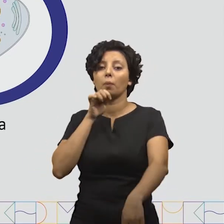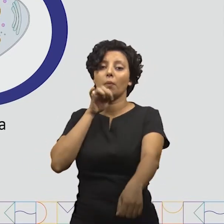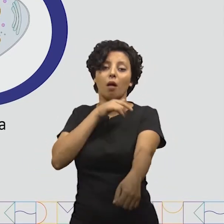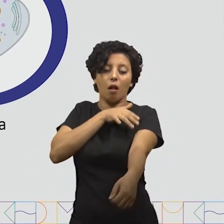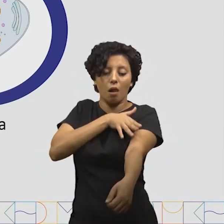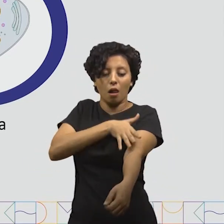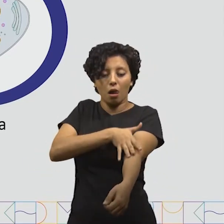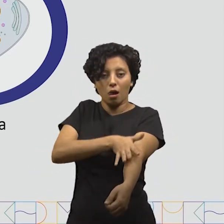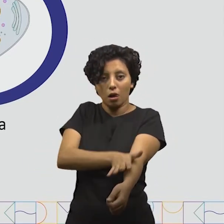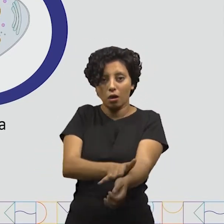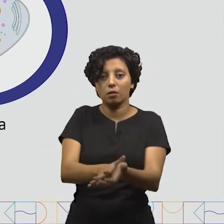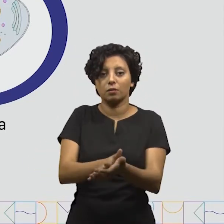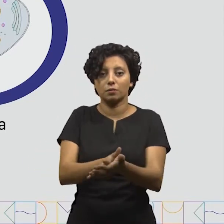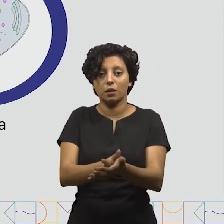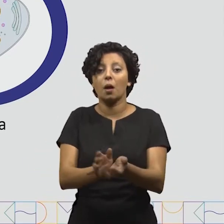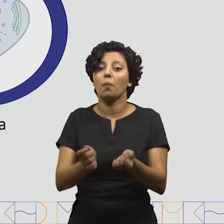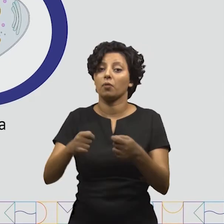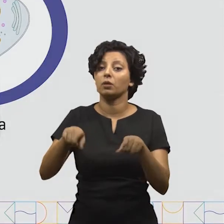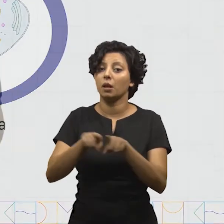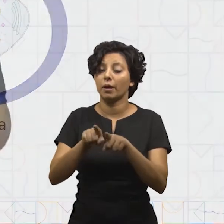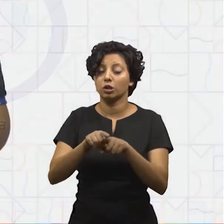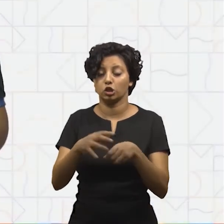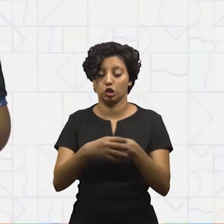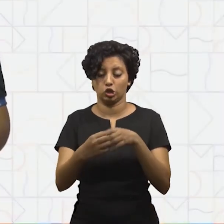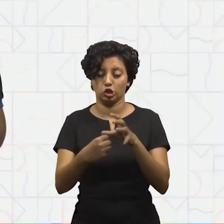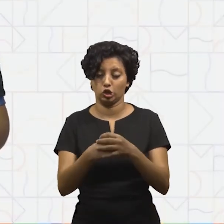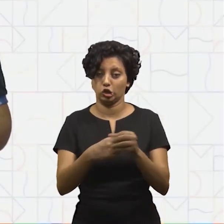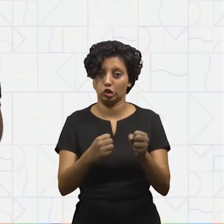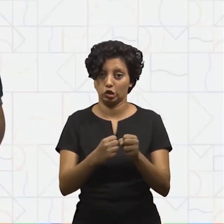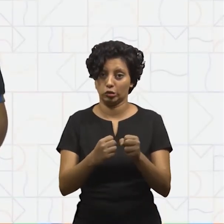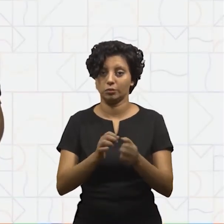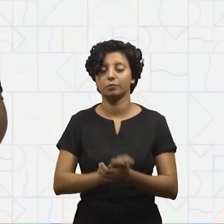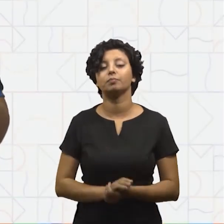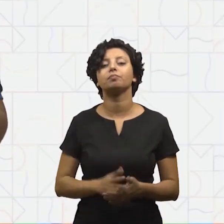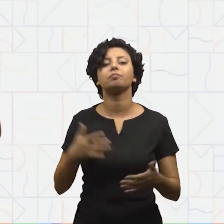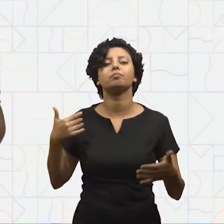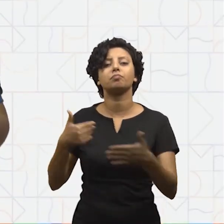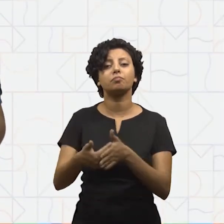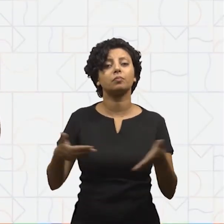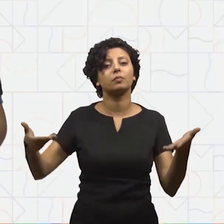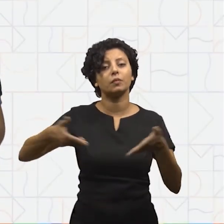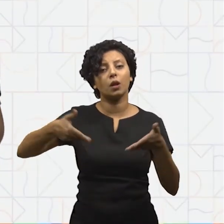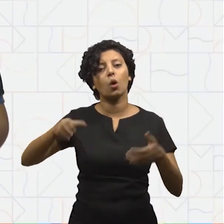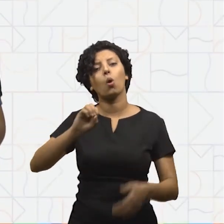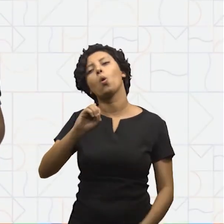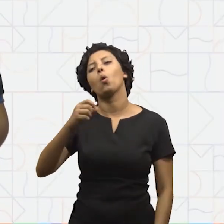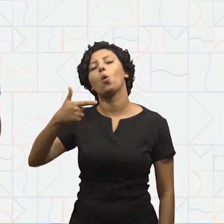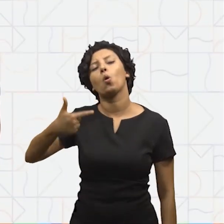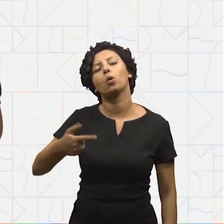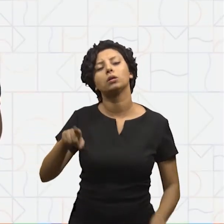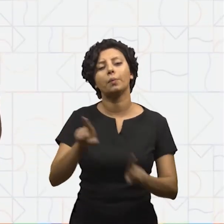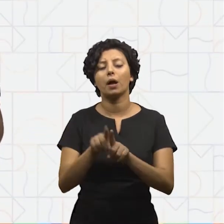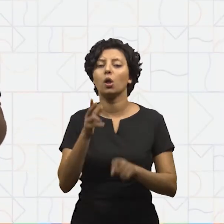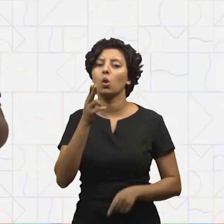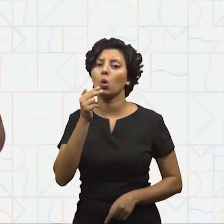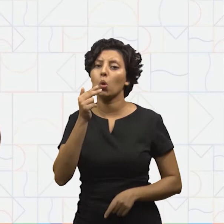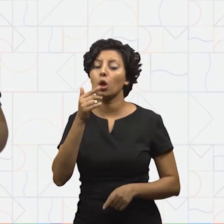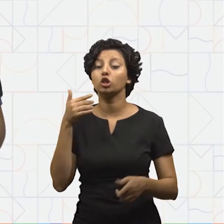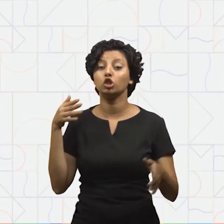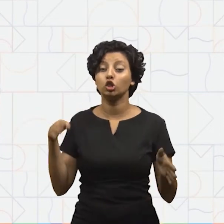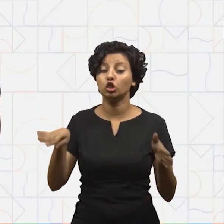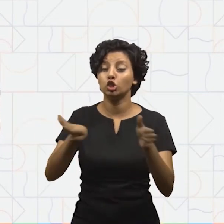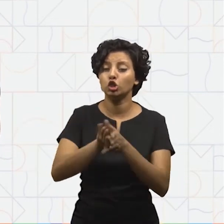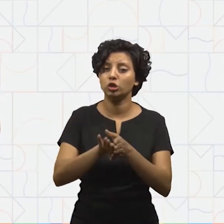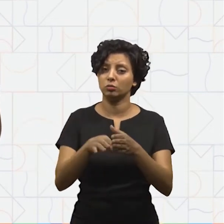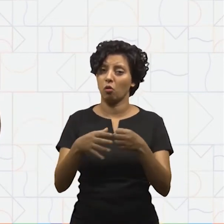sanguíneos até chegar às células. Até agora, vimos que o gás oxigênio e nutrientes chegam às